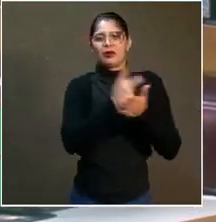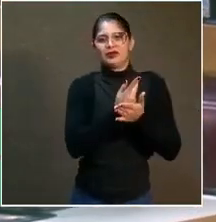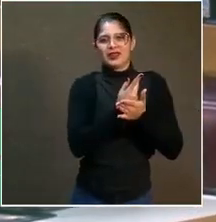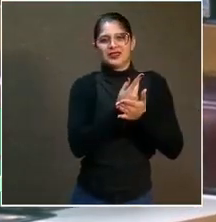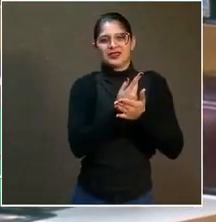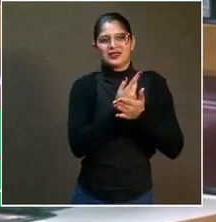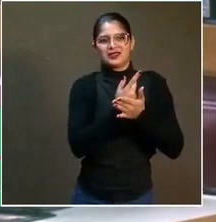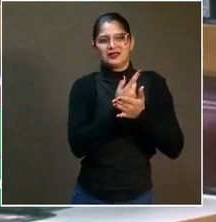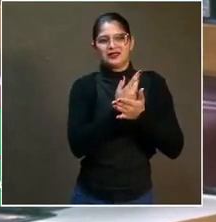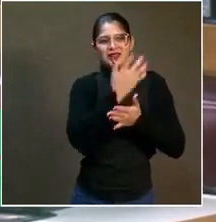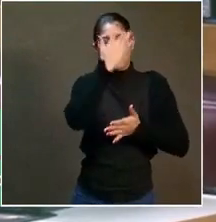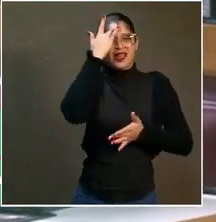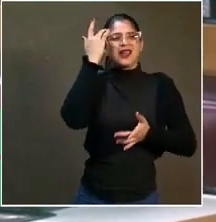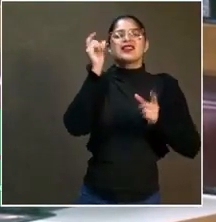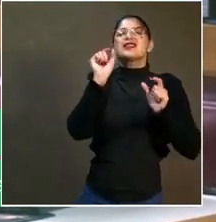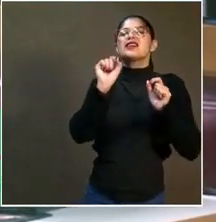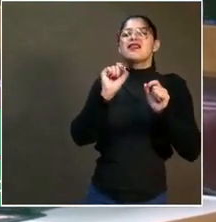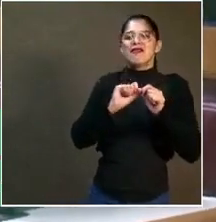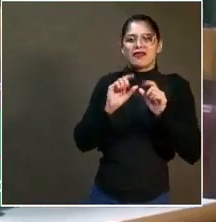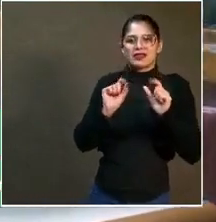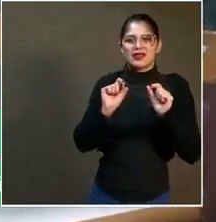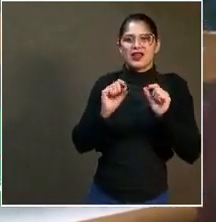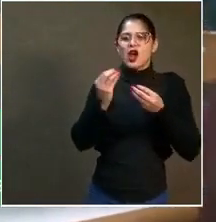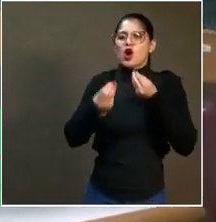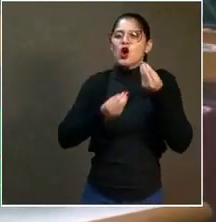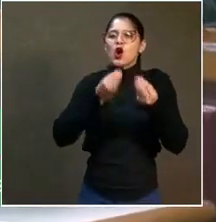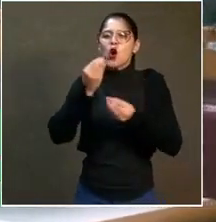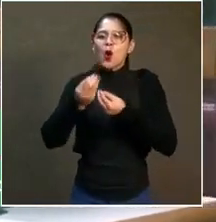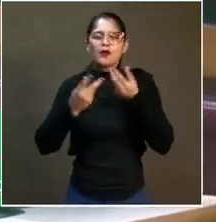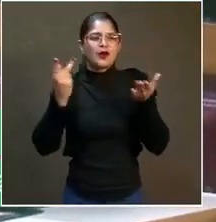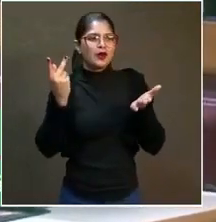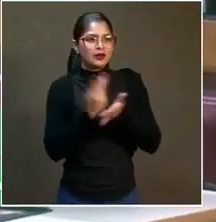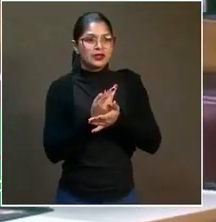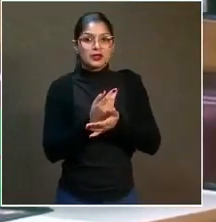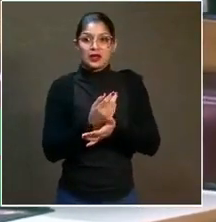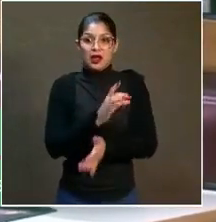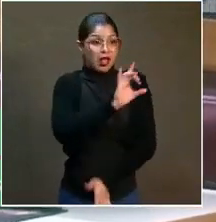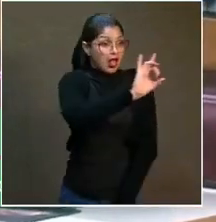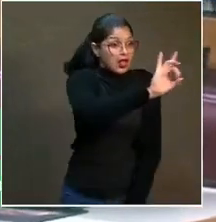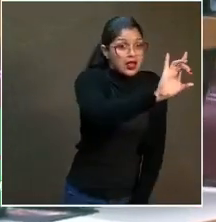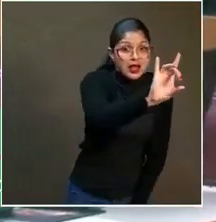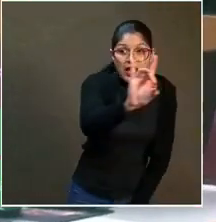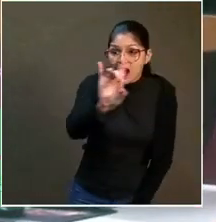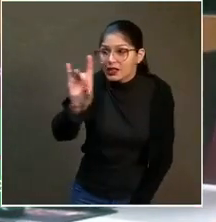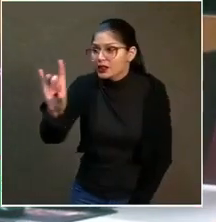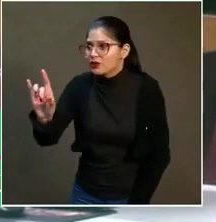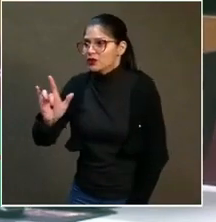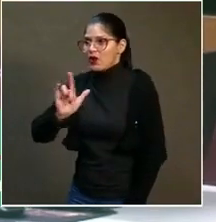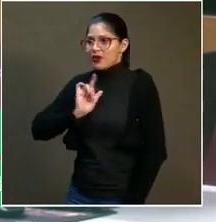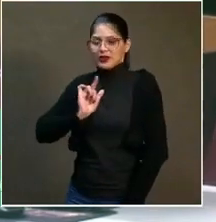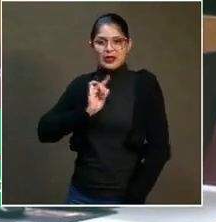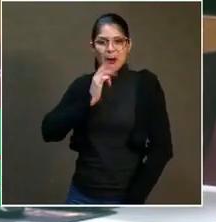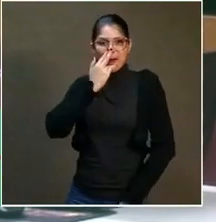é quem vai fazer acender. Cada um de nós tem um gatilho.